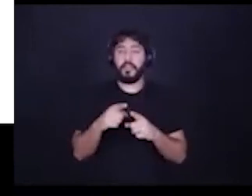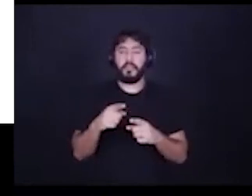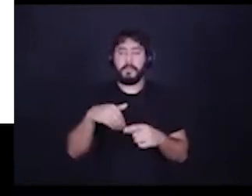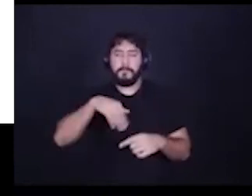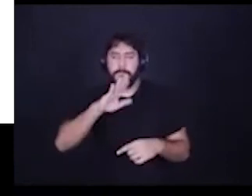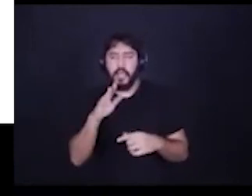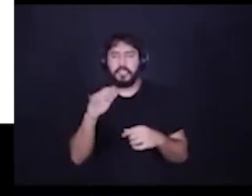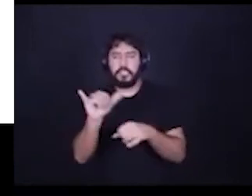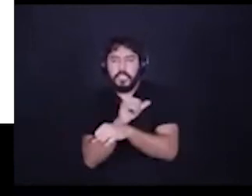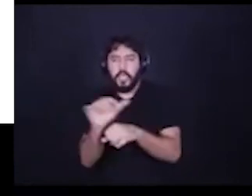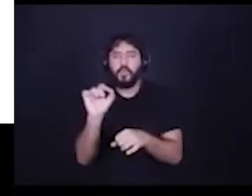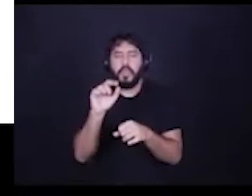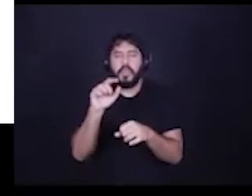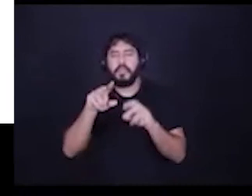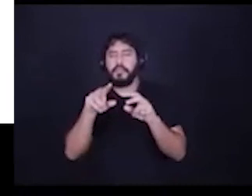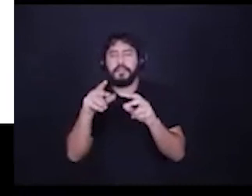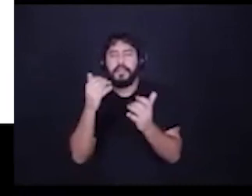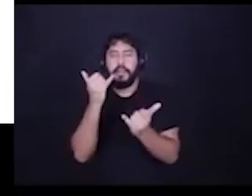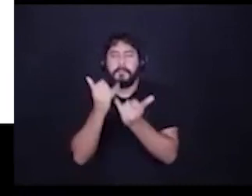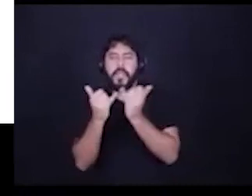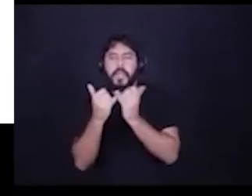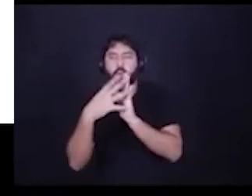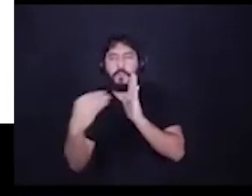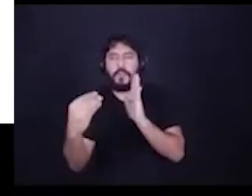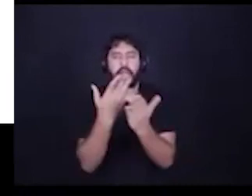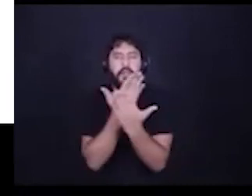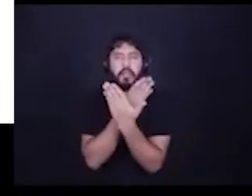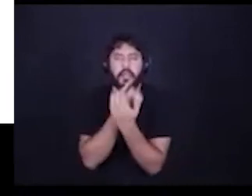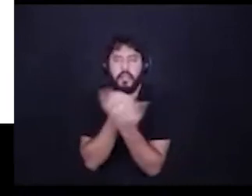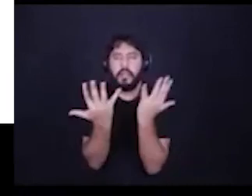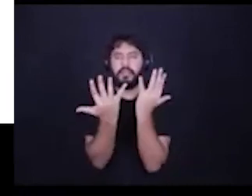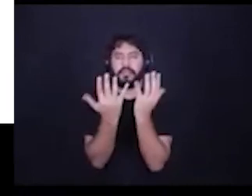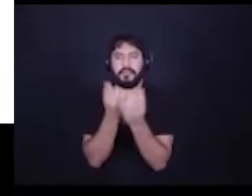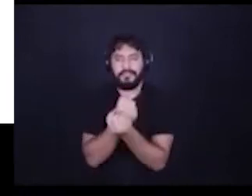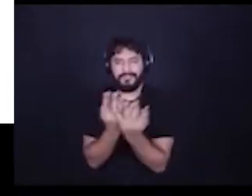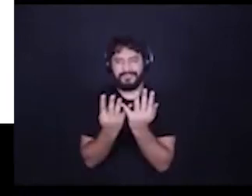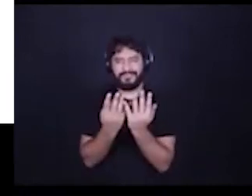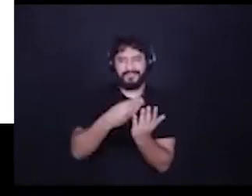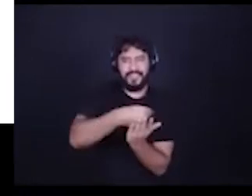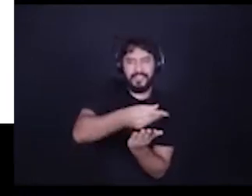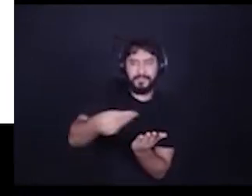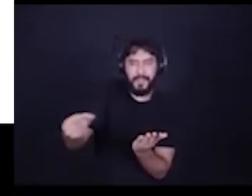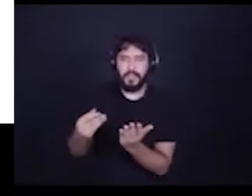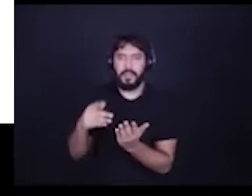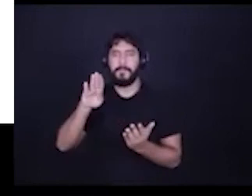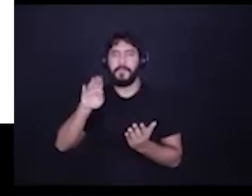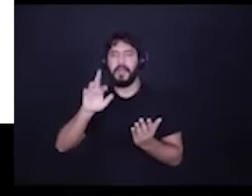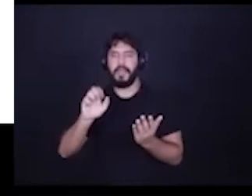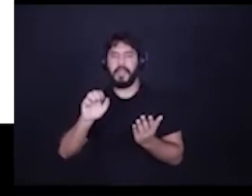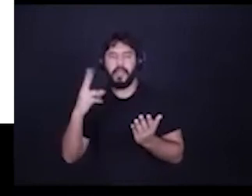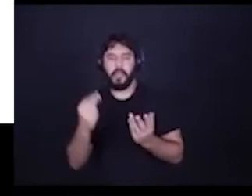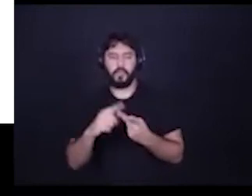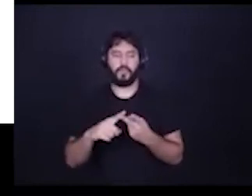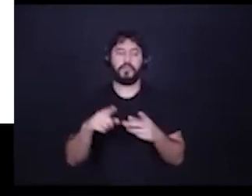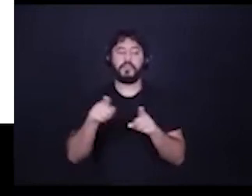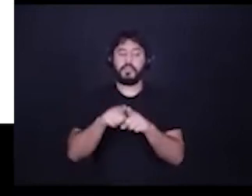coisas escritas nos diferentes quinas, né, nas diferentes cantos das peças gráficas, repetir